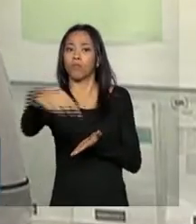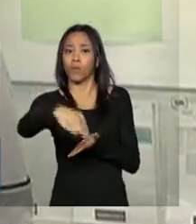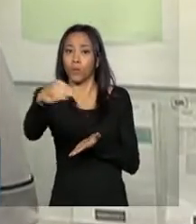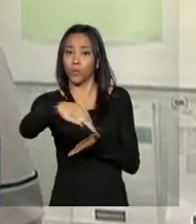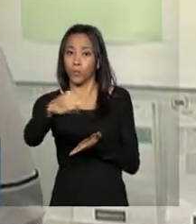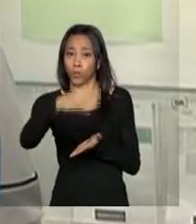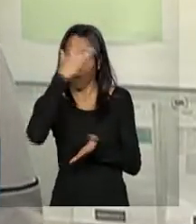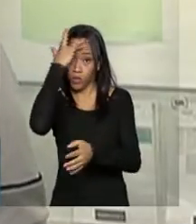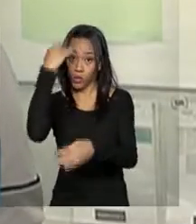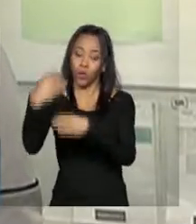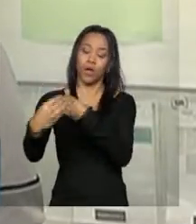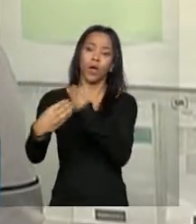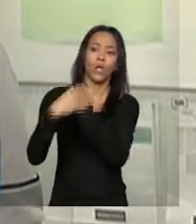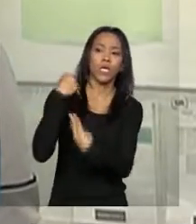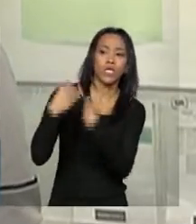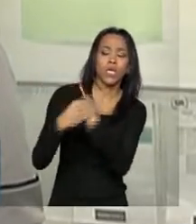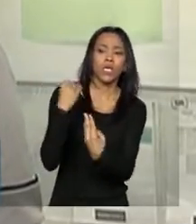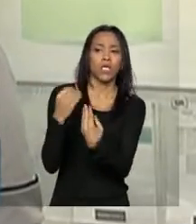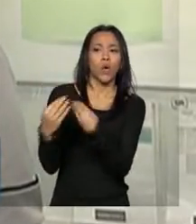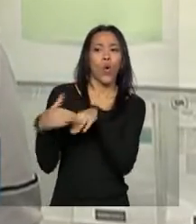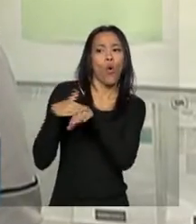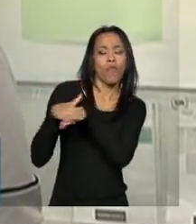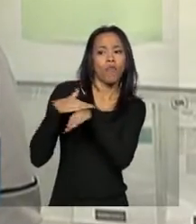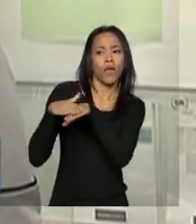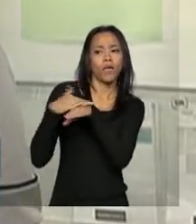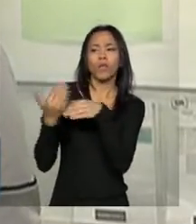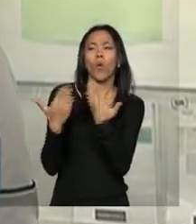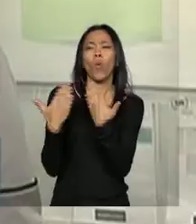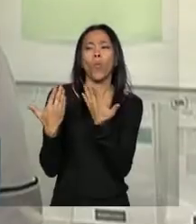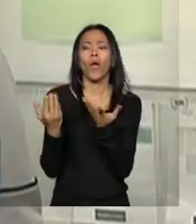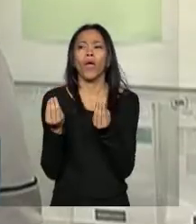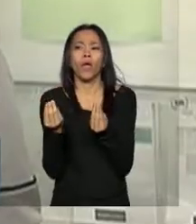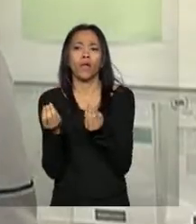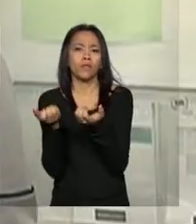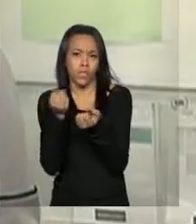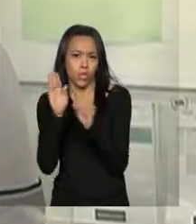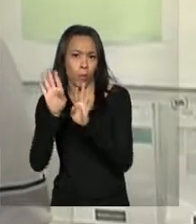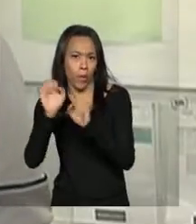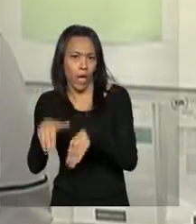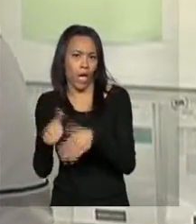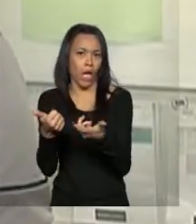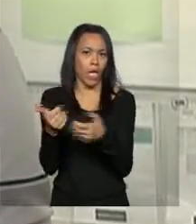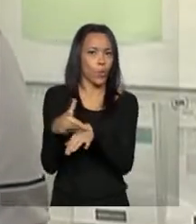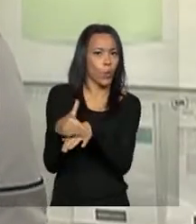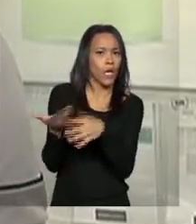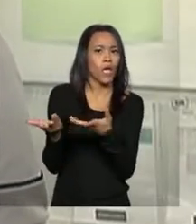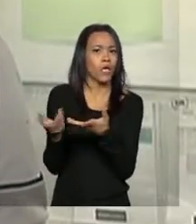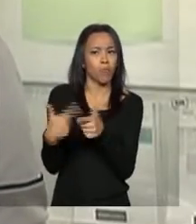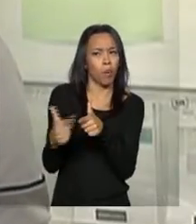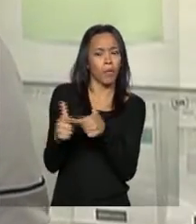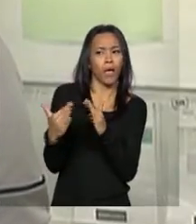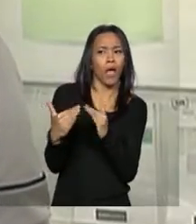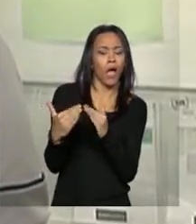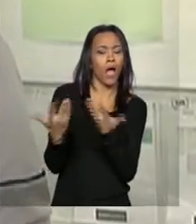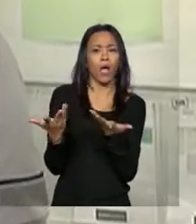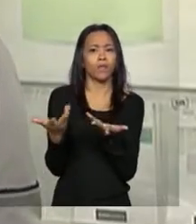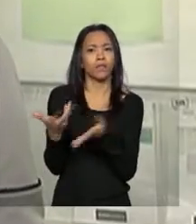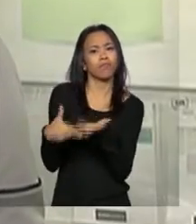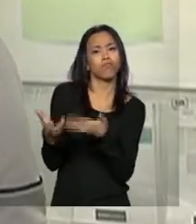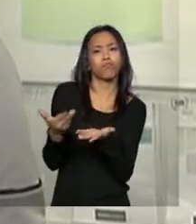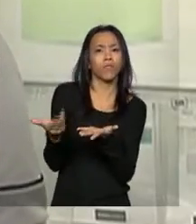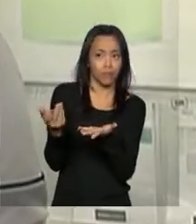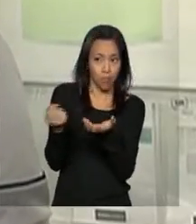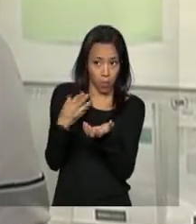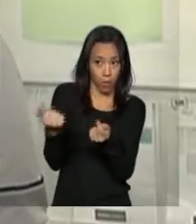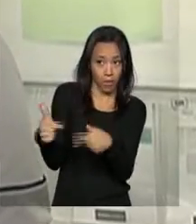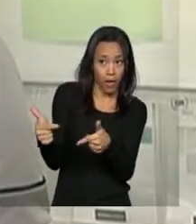aquele operador, com todos eles. A gente conversa com eles, vê qual é a situação que eles estão, se eles estão bem, se eles estão doentes, tem algum problema em casa, se eles estão prontos para